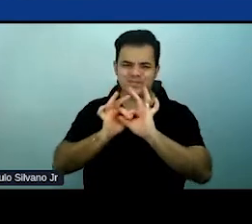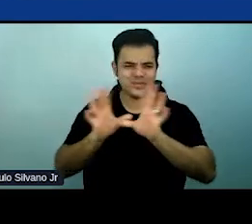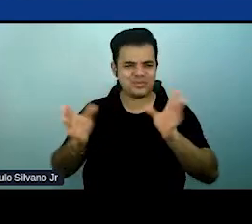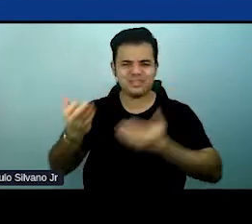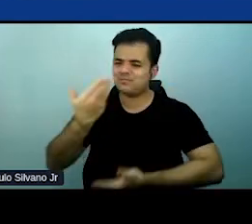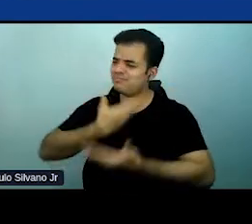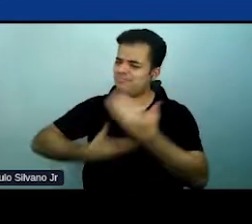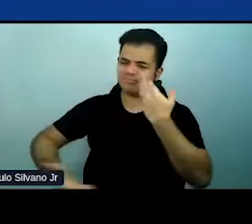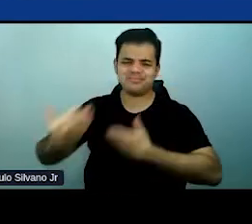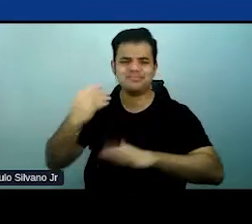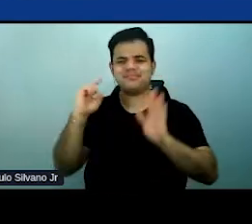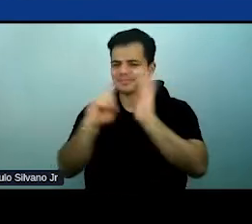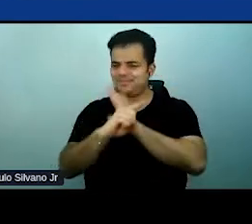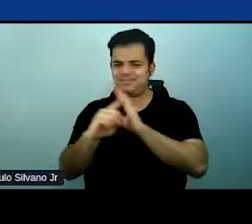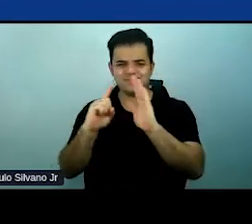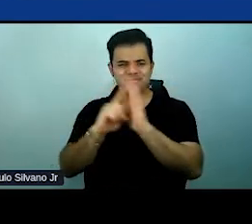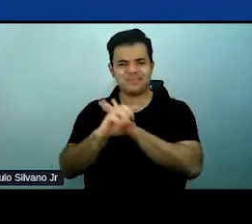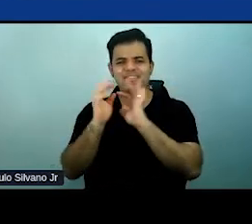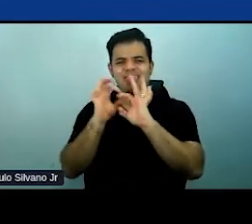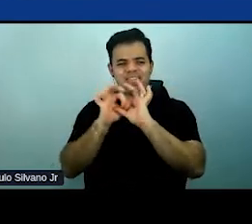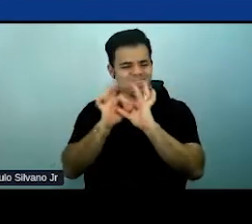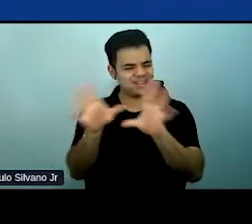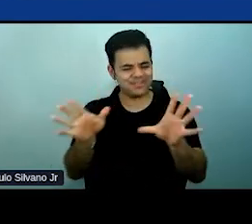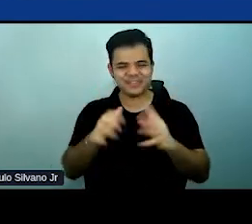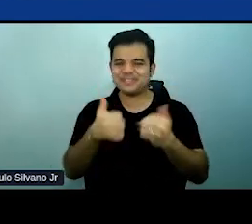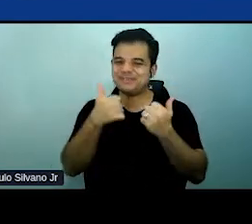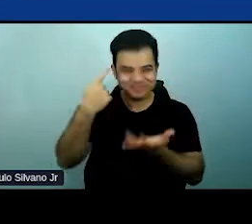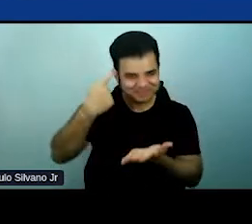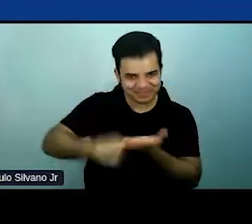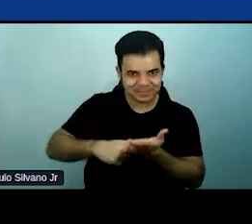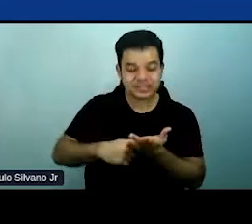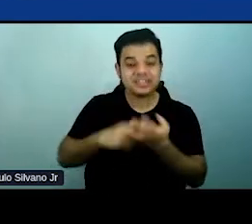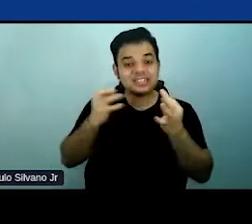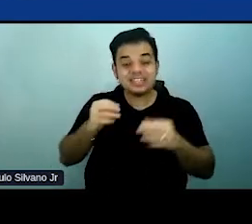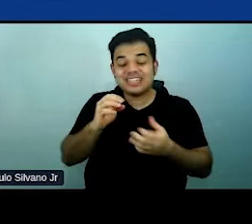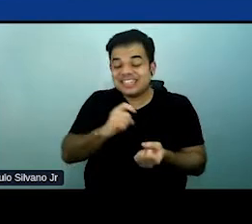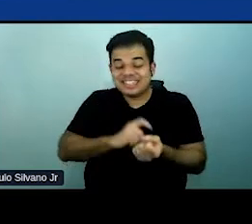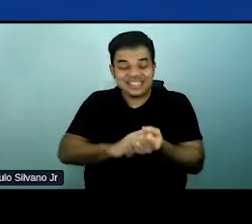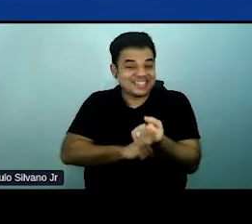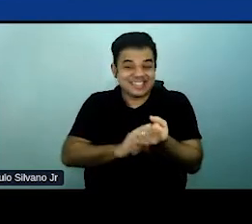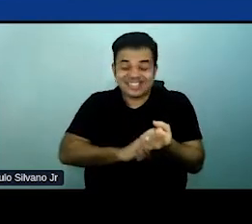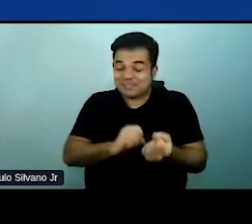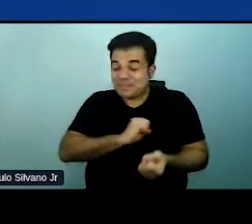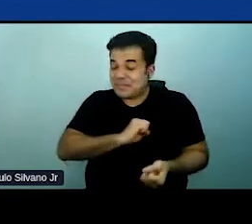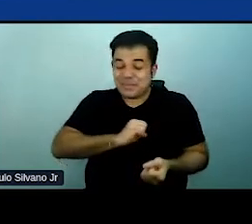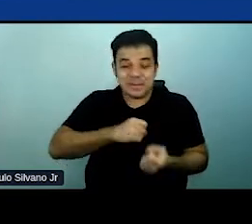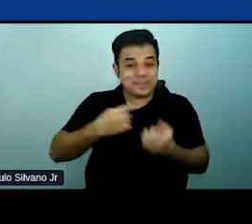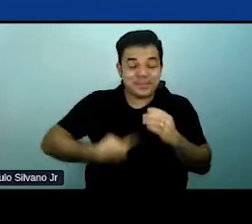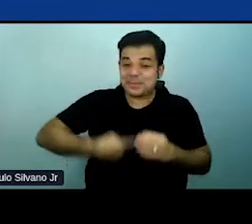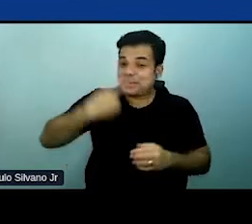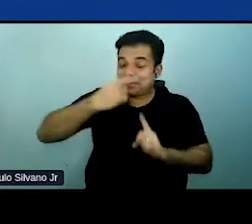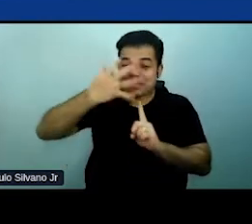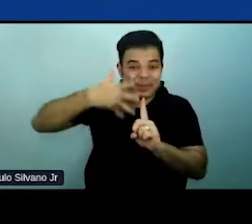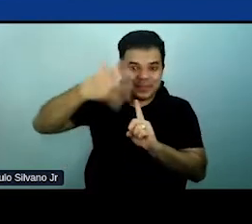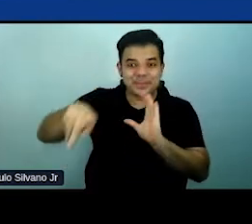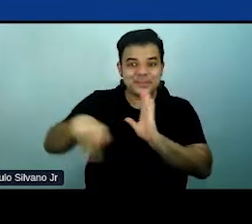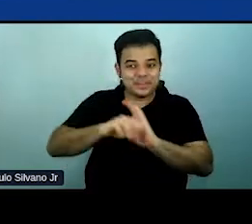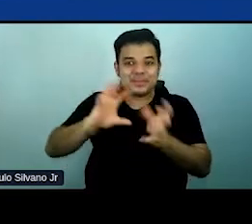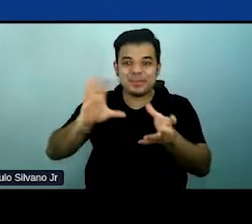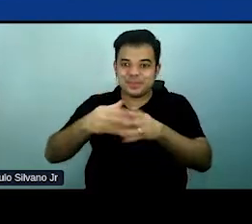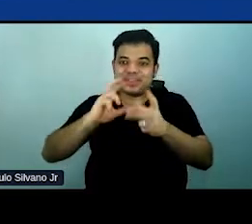interação conosco, tá bom? Com certeza. Eu estou um pouquinho nervosa, é minha primeira palestra para o